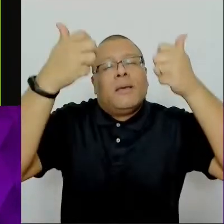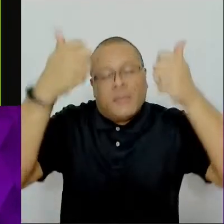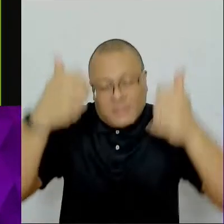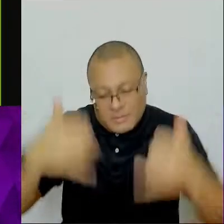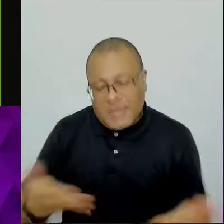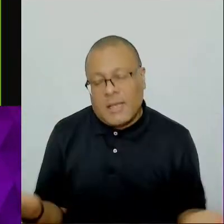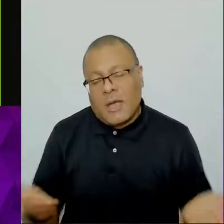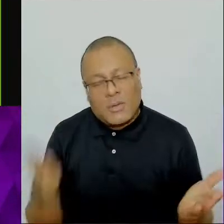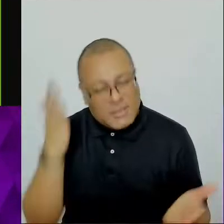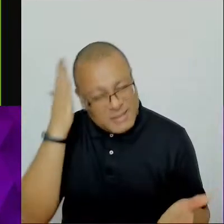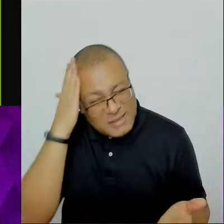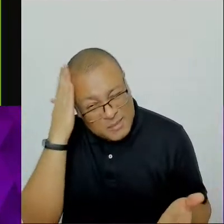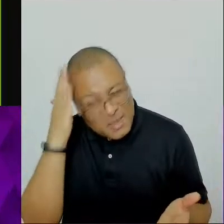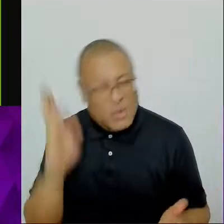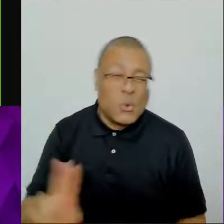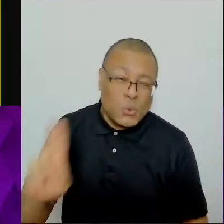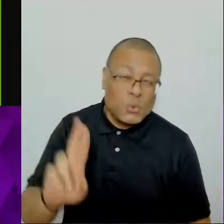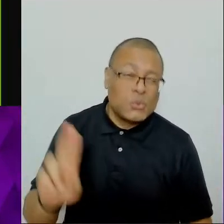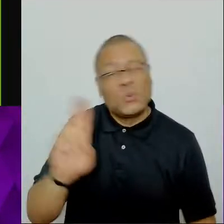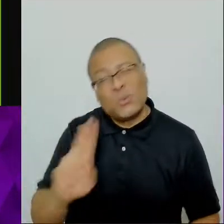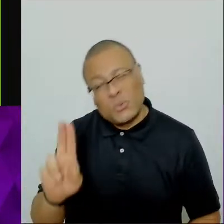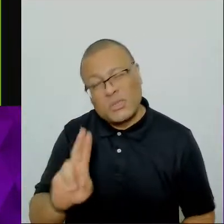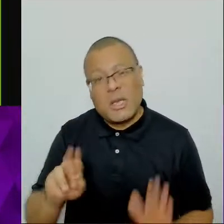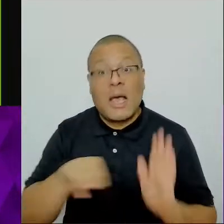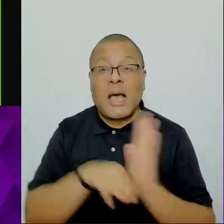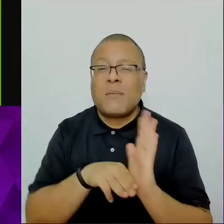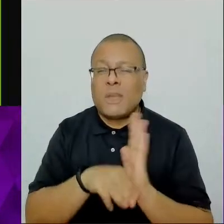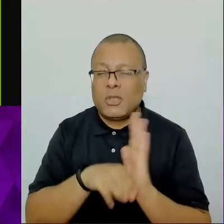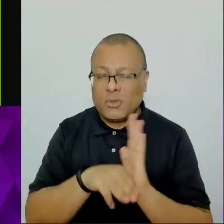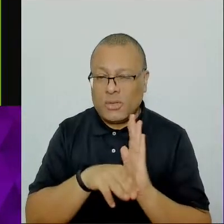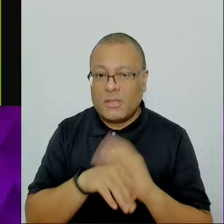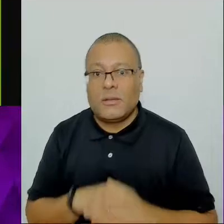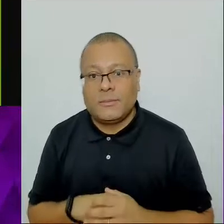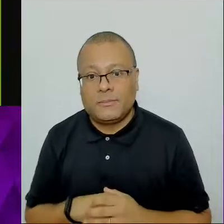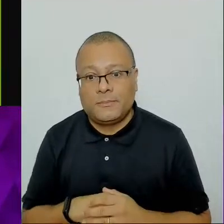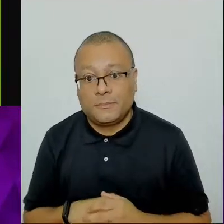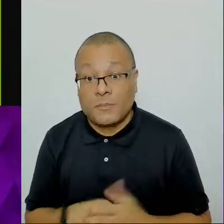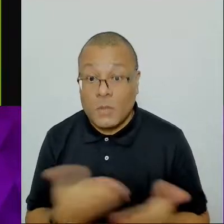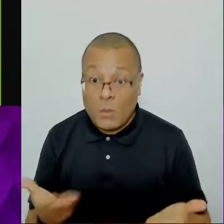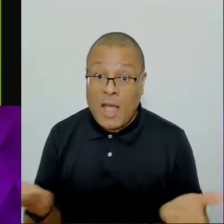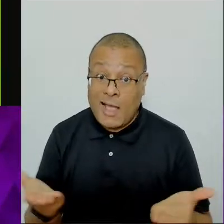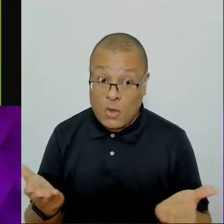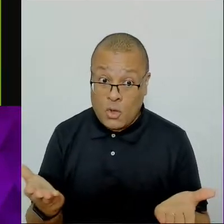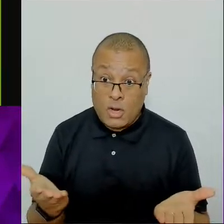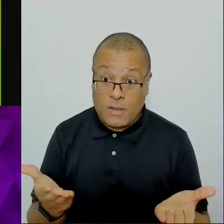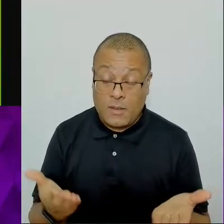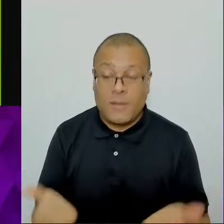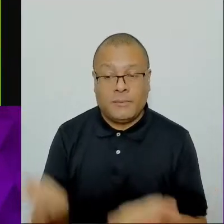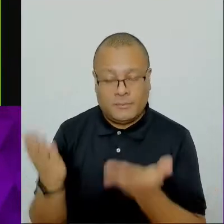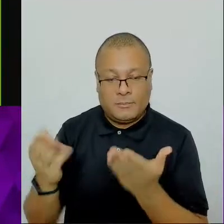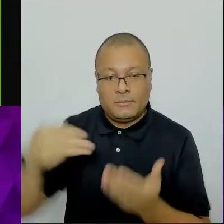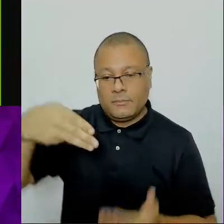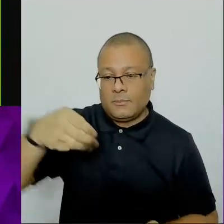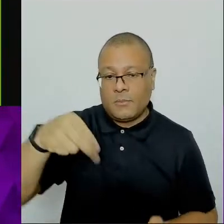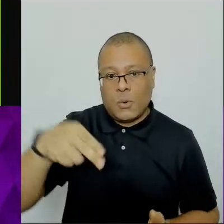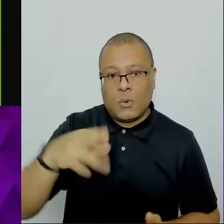de saber se vale a pena ou não utilizar a arquitetura hexagonal. E para isso, gostaria de passar para a Mônica.